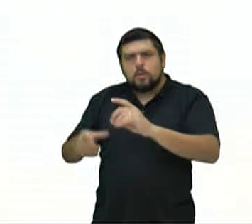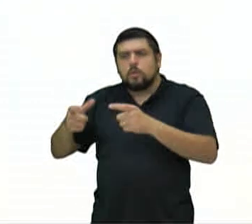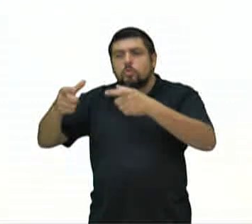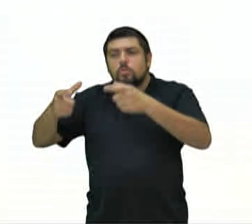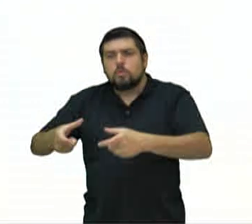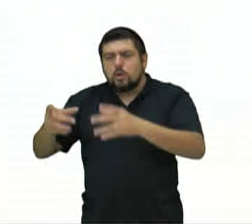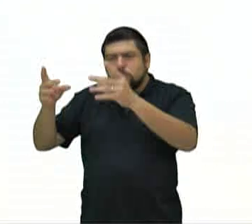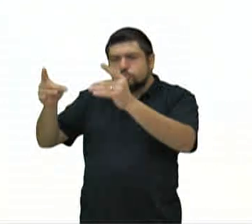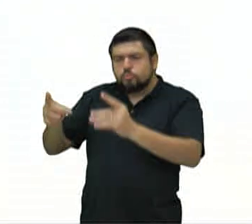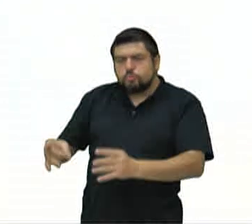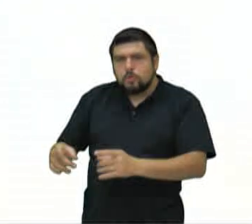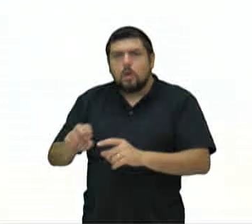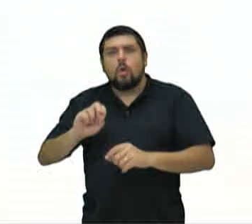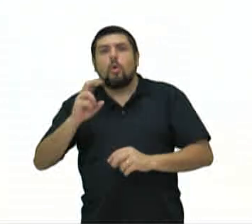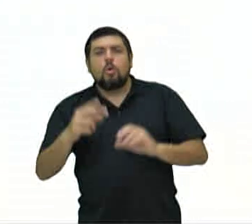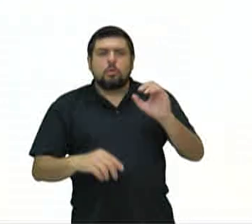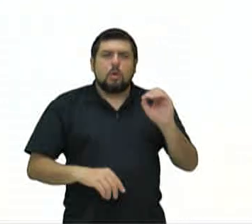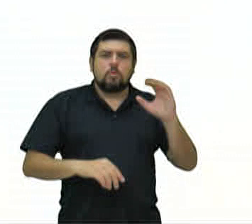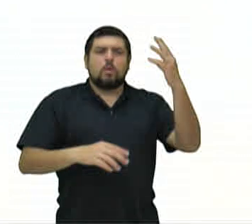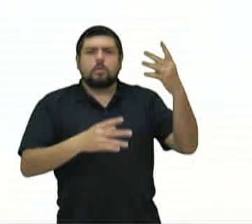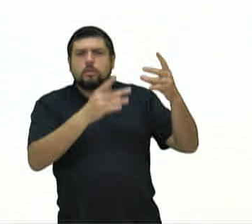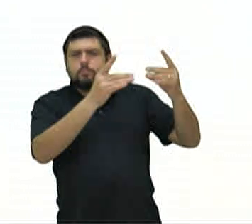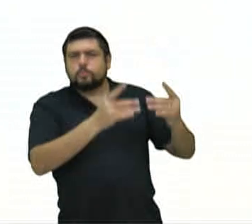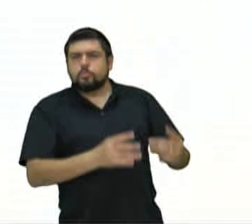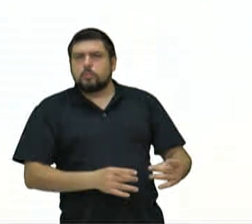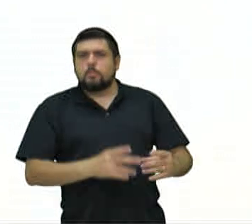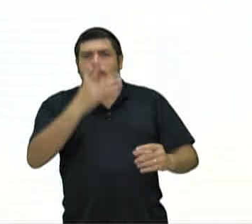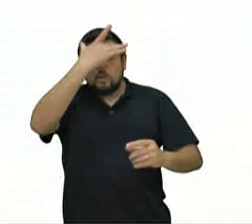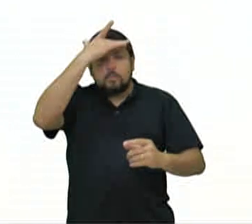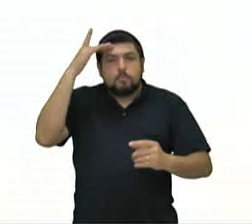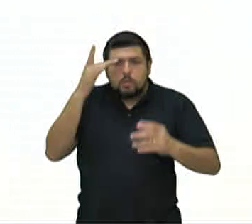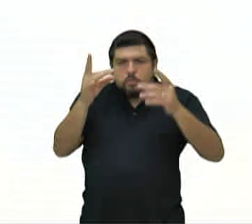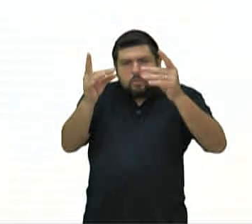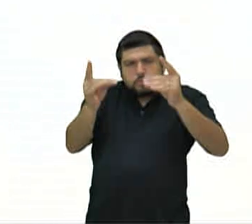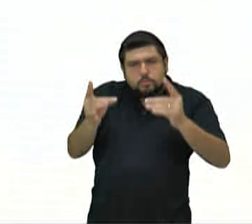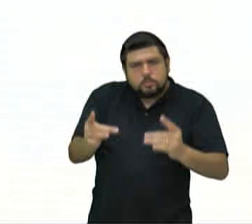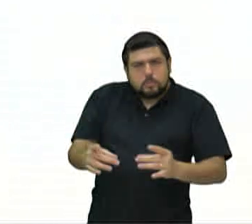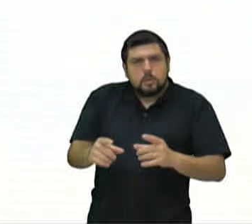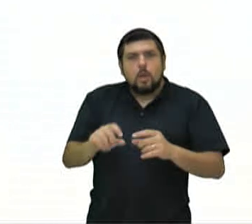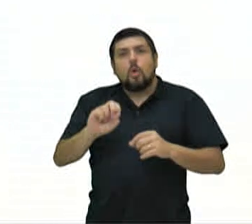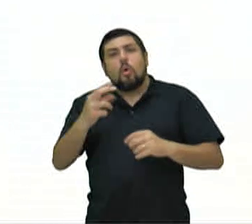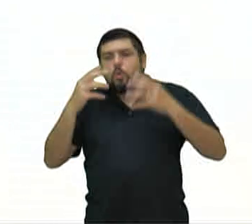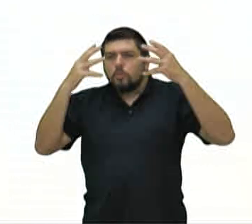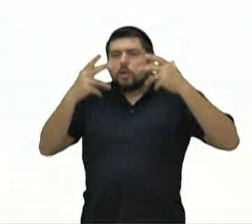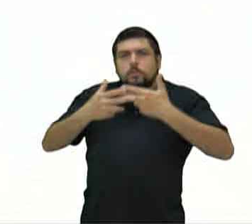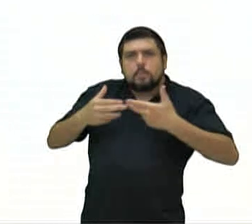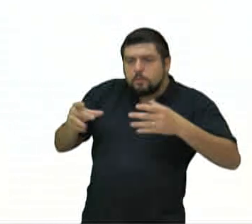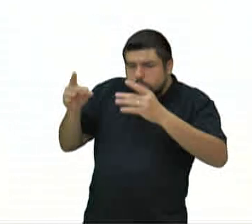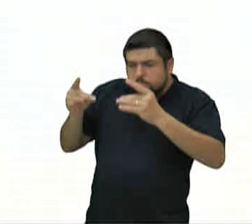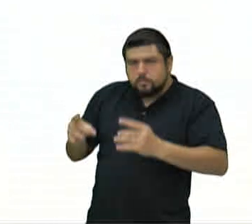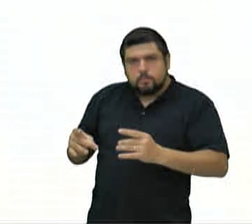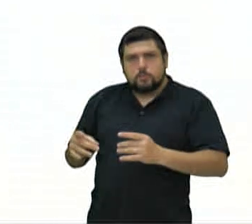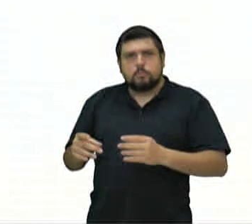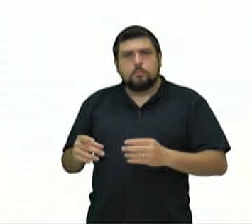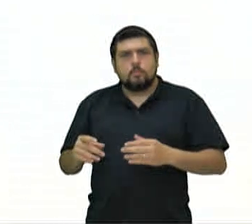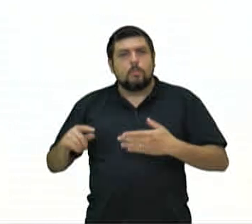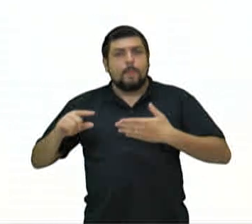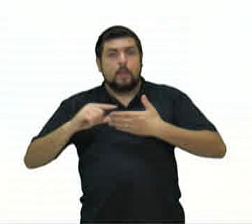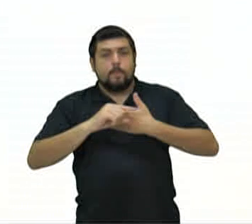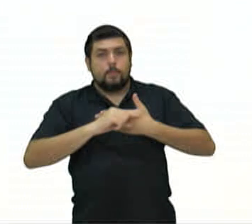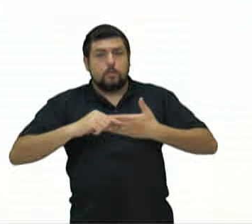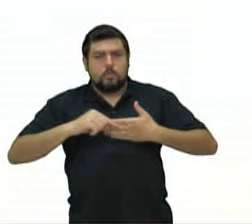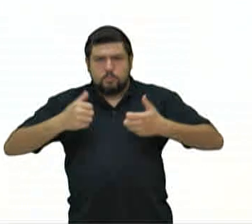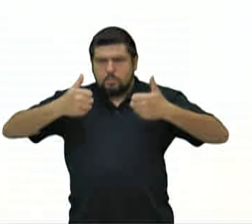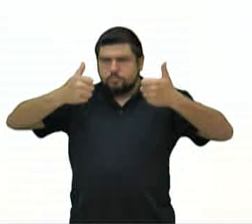lugar, de um acontecimento, pessoa, objeto ou animal. O objetivo do autor nesse texto descritivo